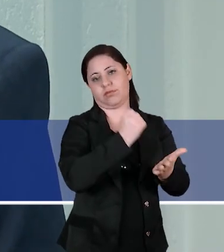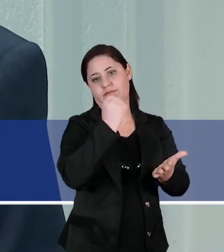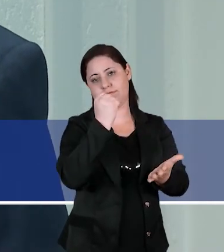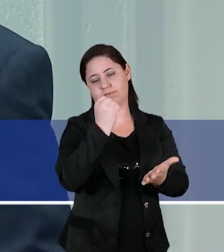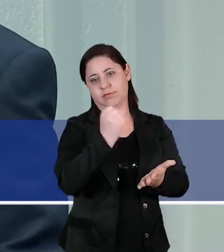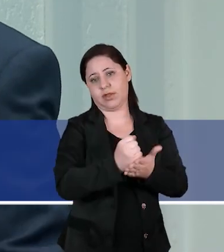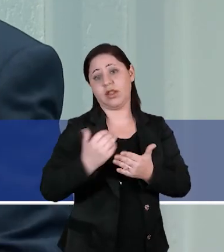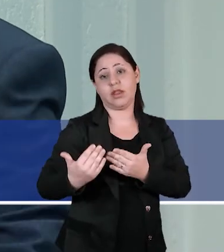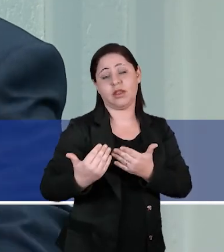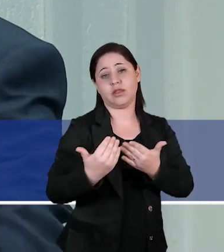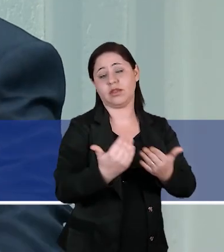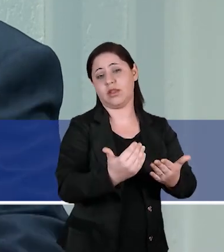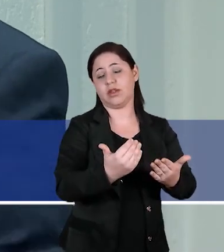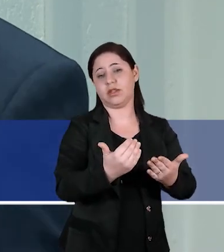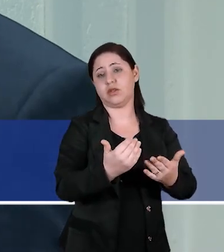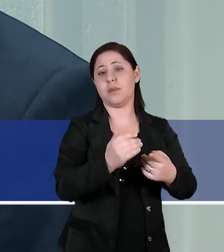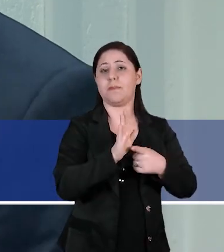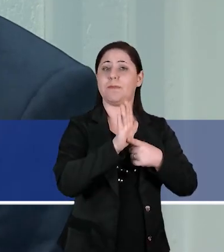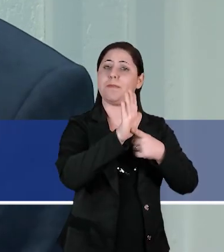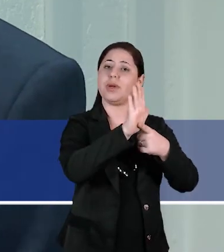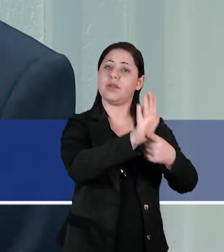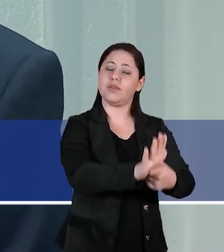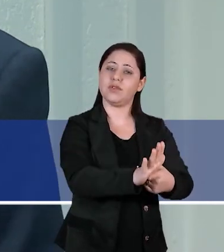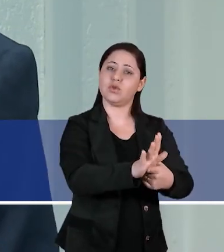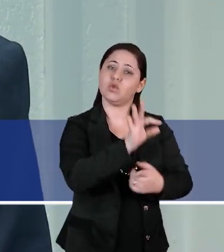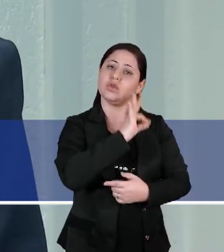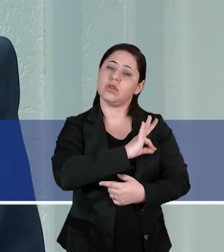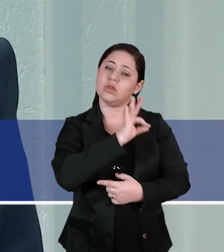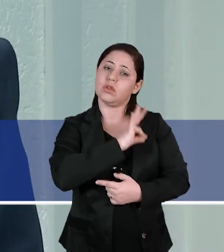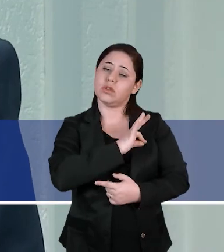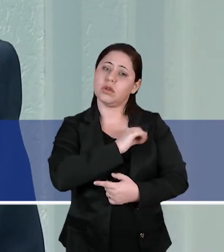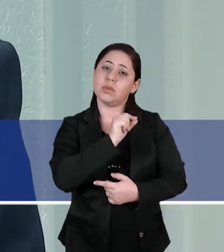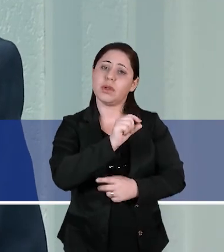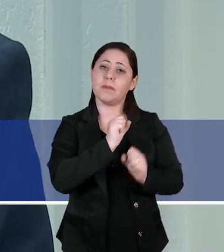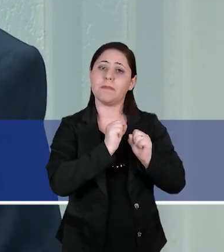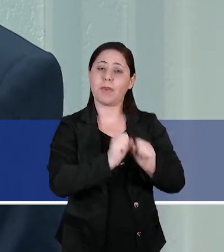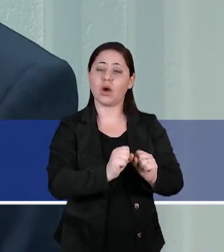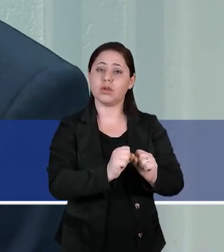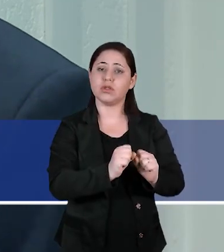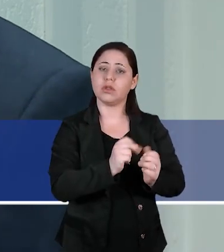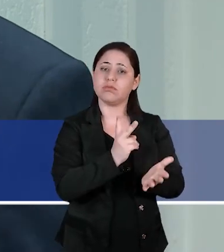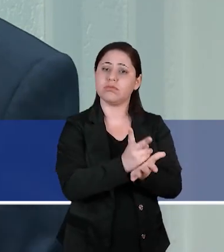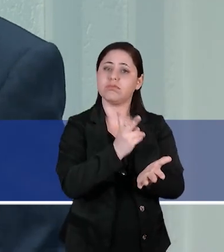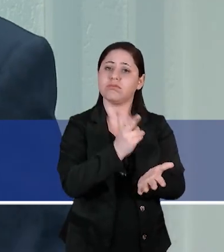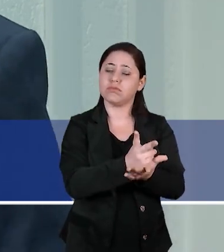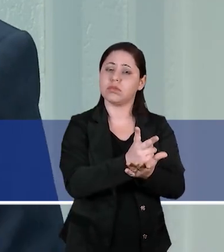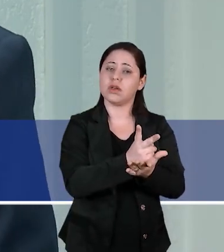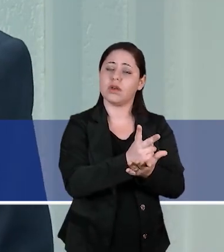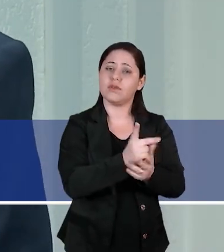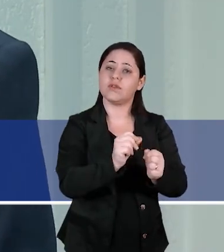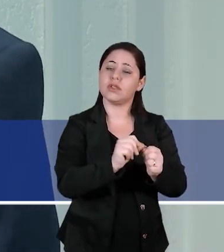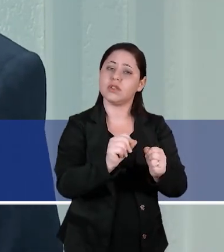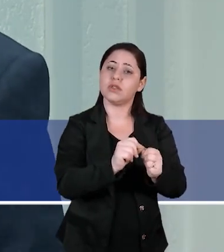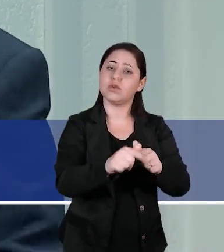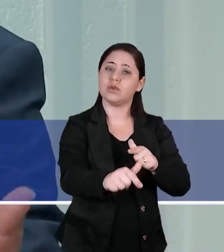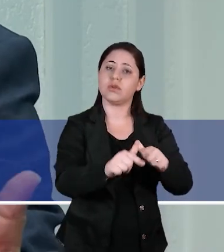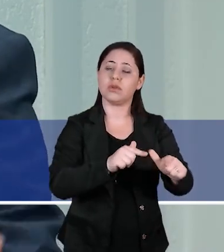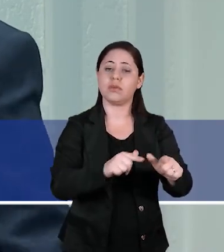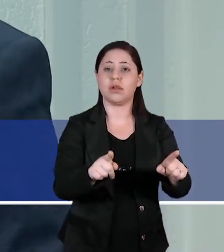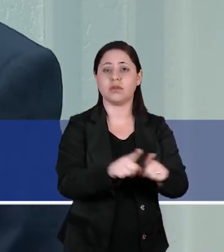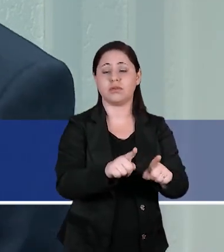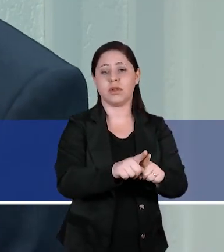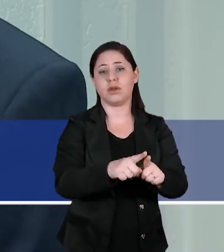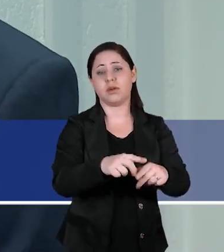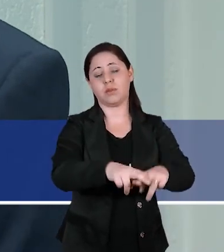né, dando garantias mínimas de rendas para que ele possa sobreviver e continuar prestando o seu trabalho, daí